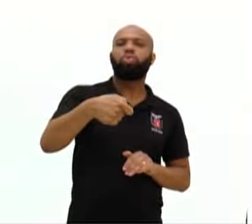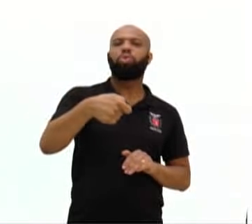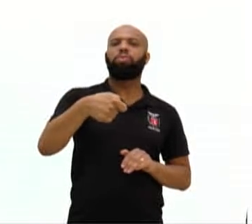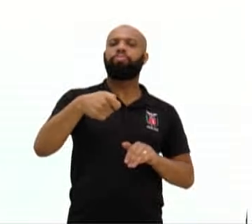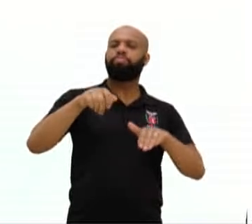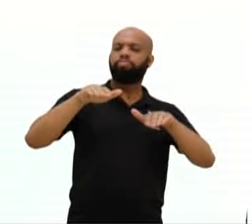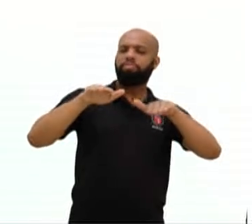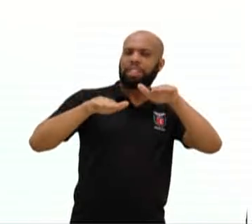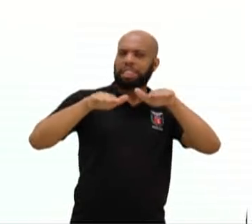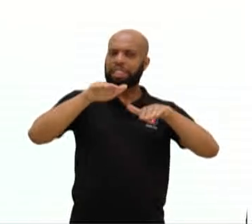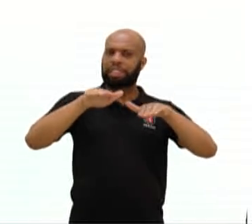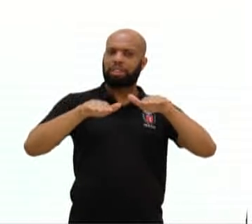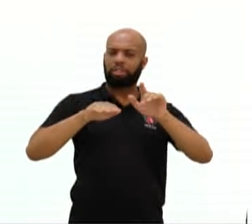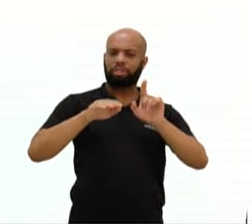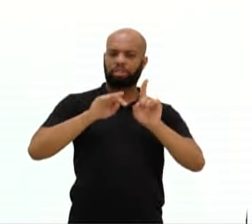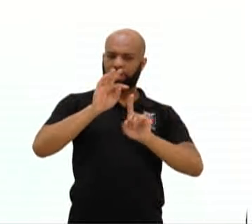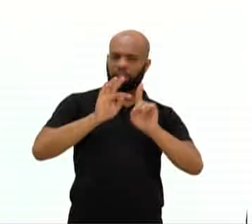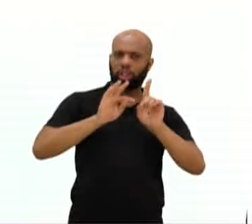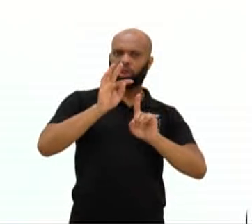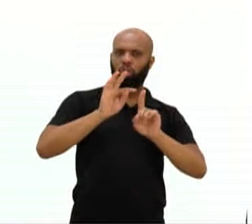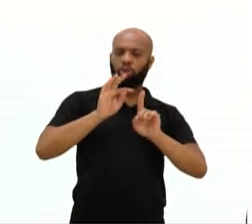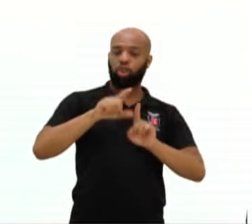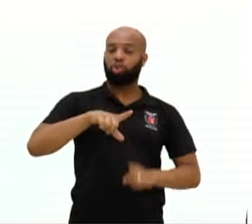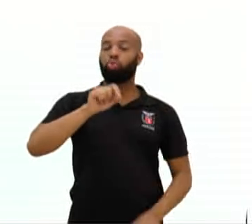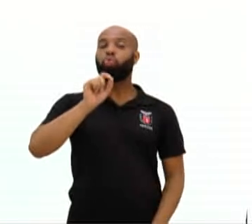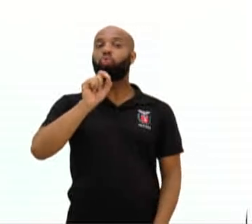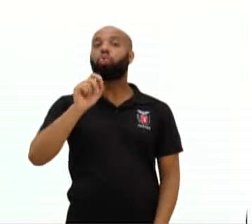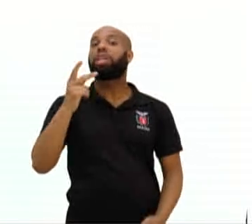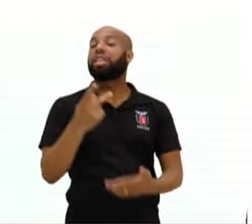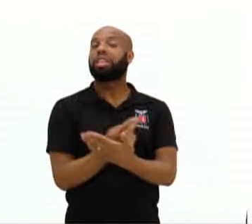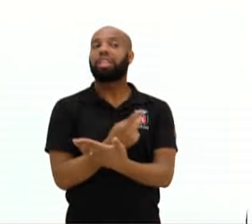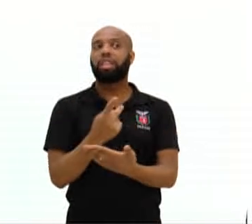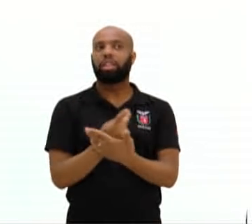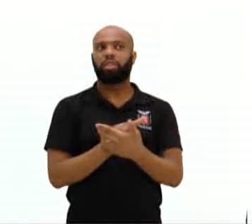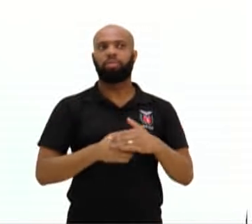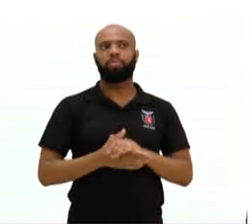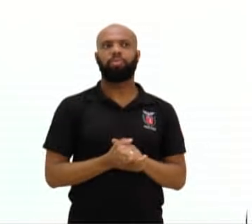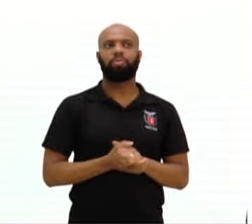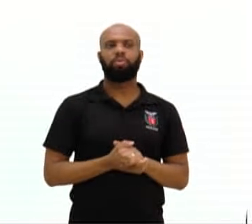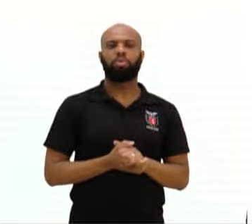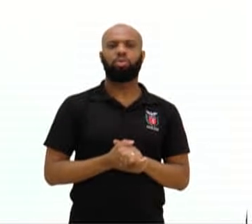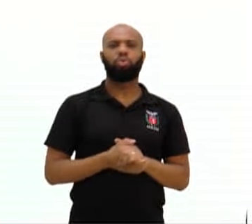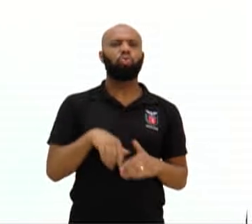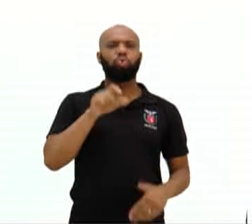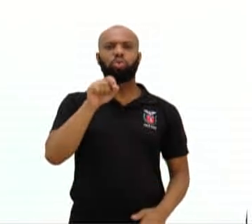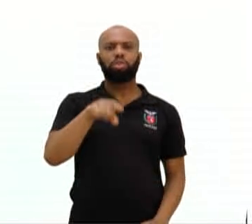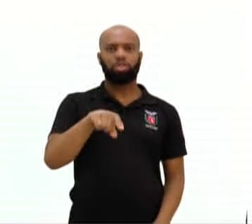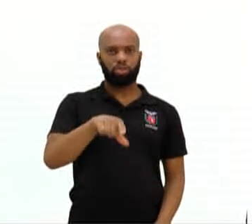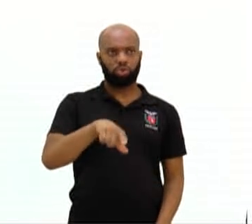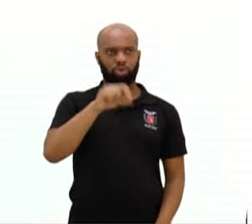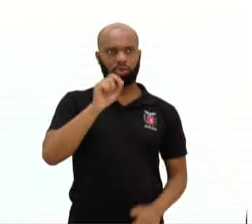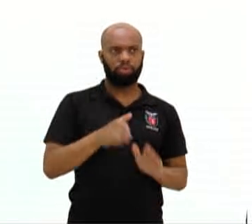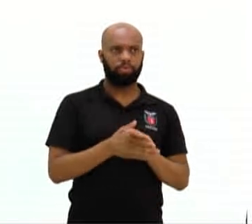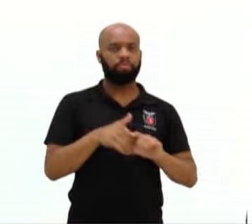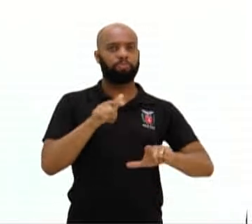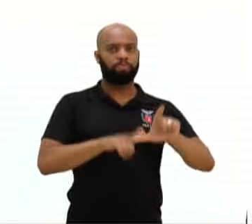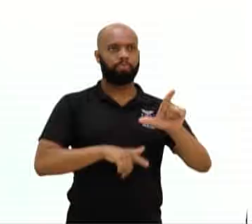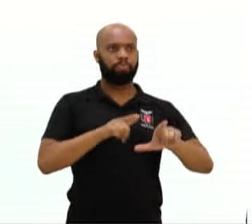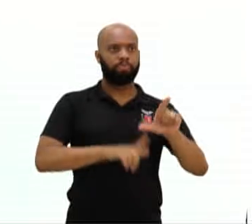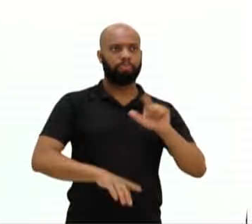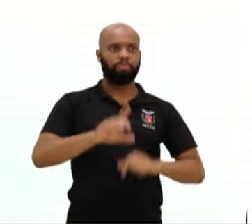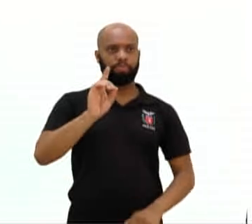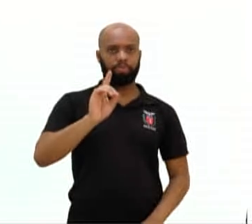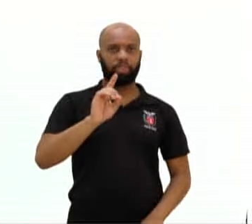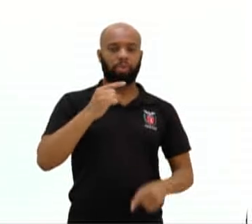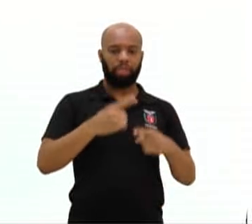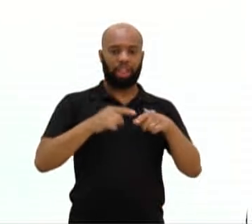assinale a alternativa incorreta, ou seja, aquela que está errada. Qual que vocês assinalaram? Letra D. O